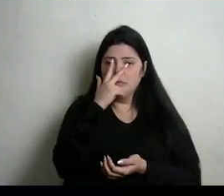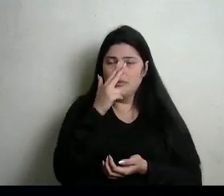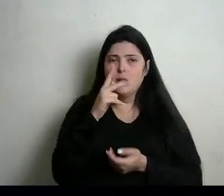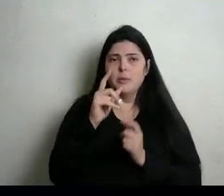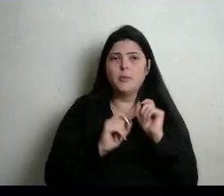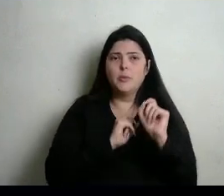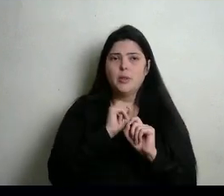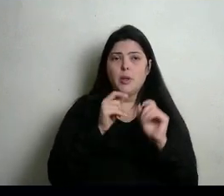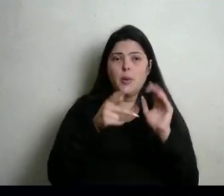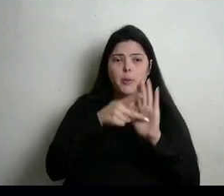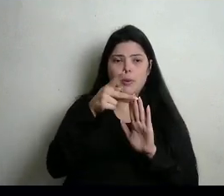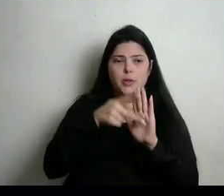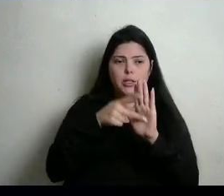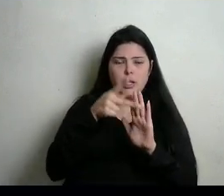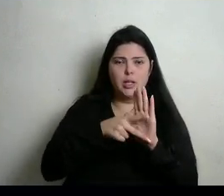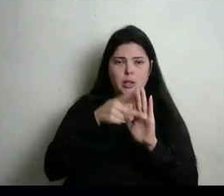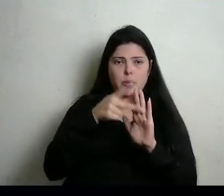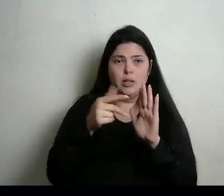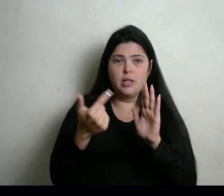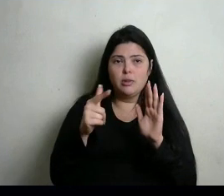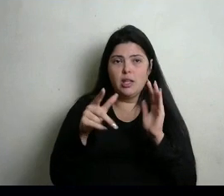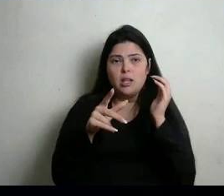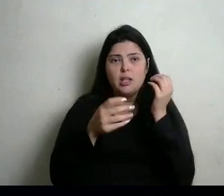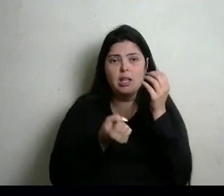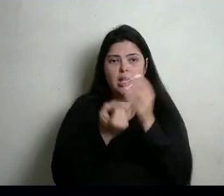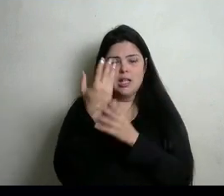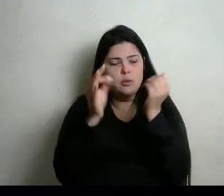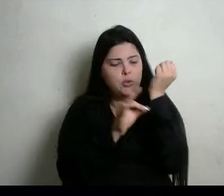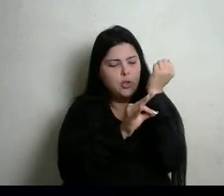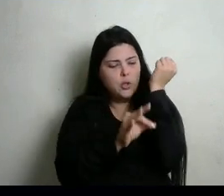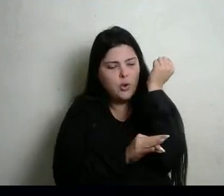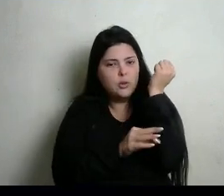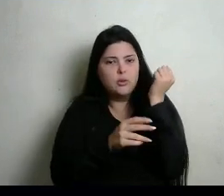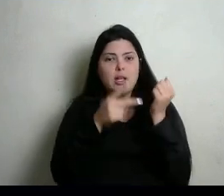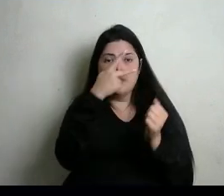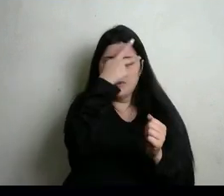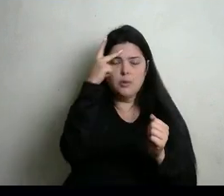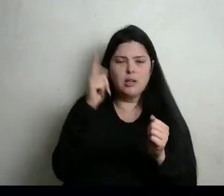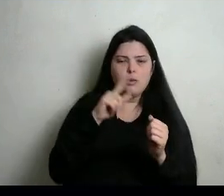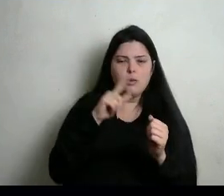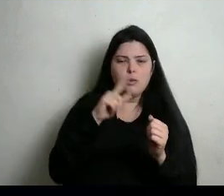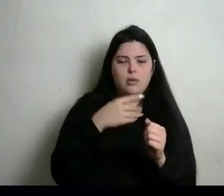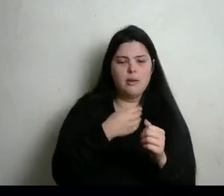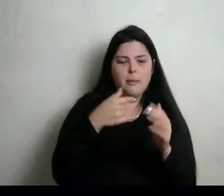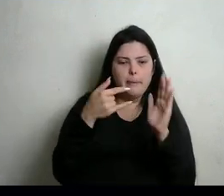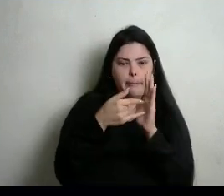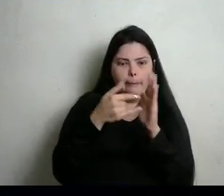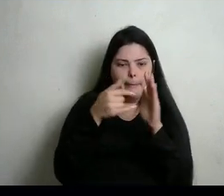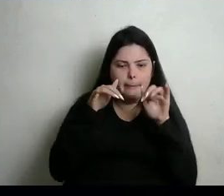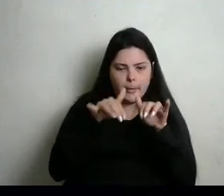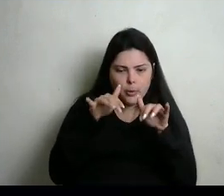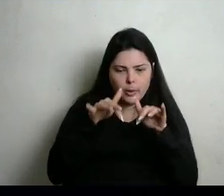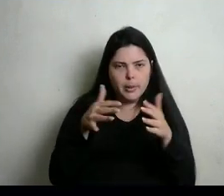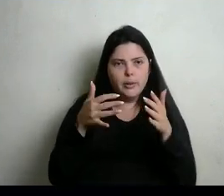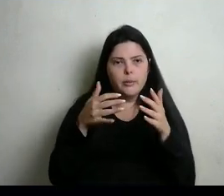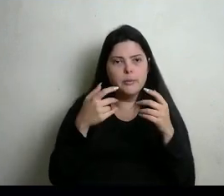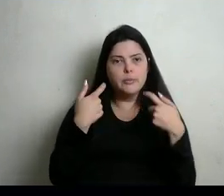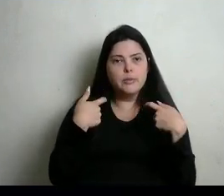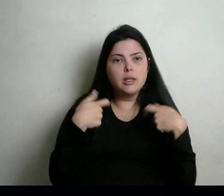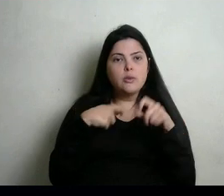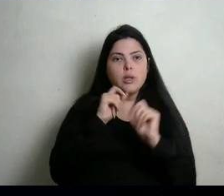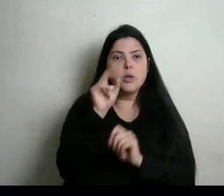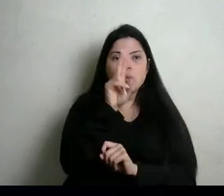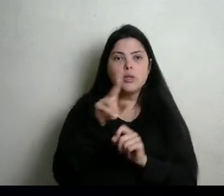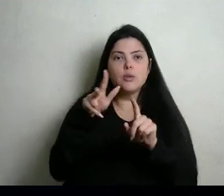naquele projeto não tivesse geração de código, as pessoas não estavam lá programando, as pessoas estavam usando ferramentas